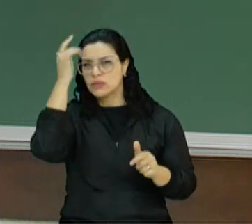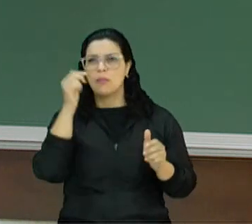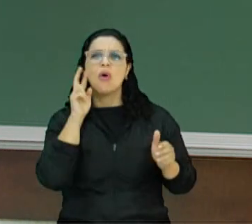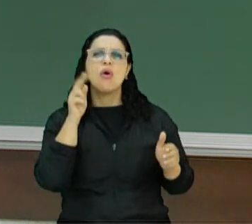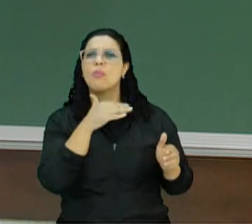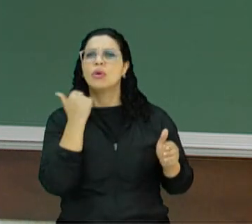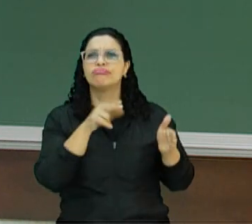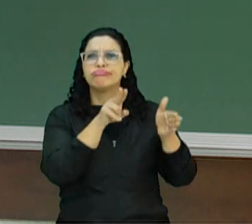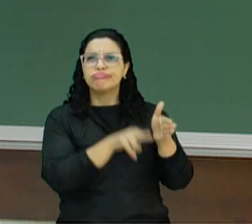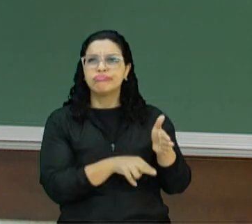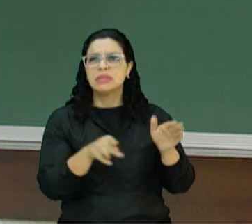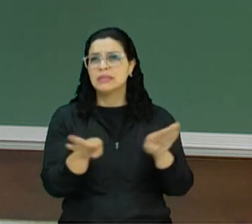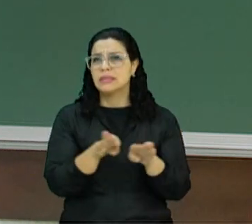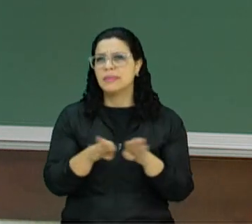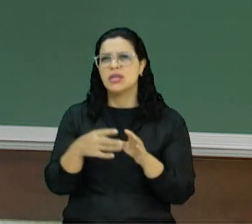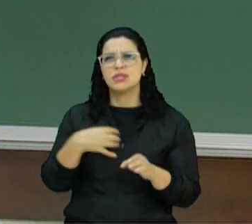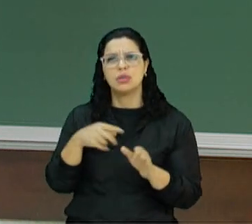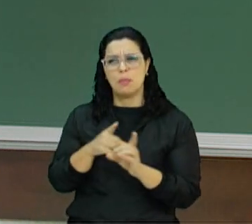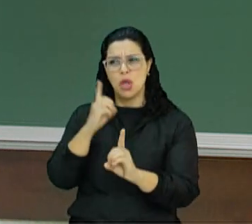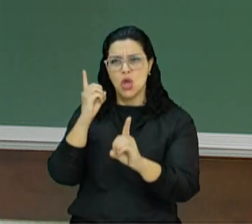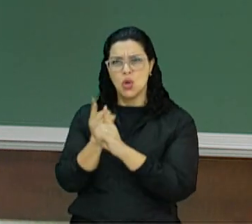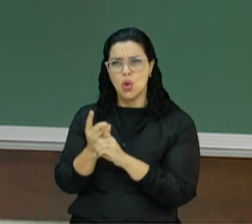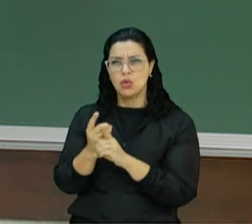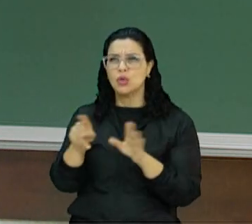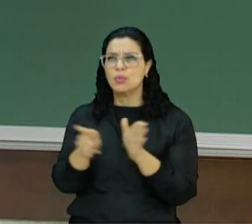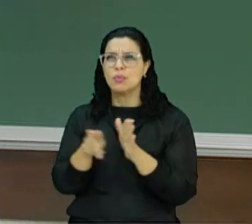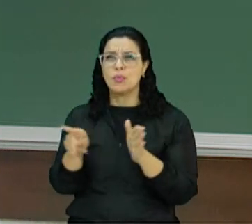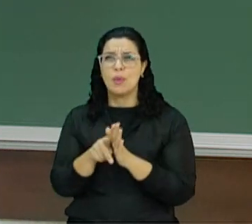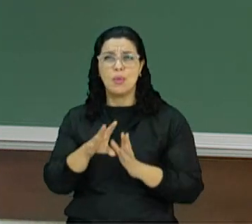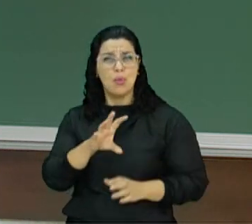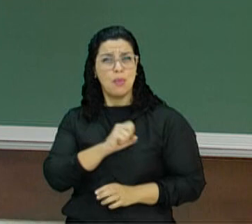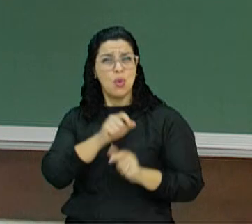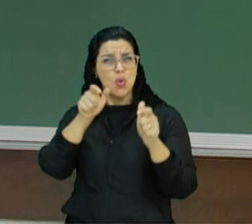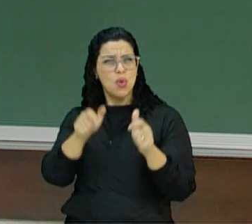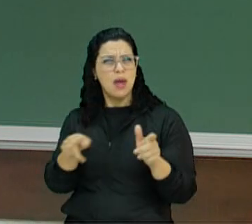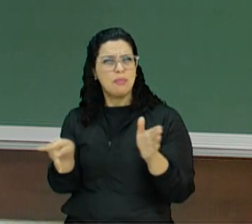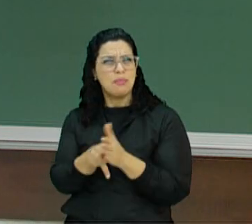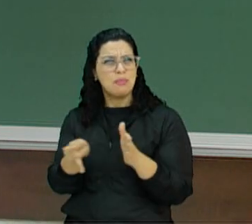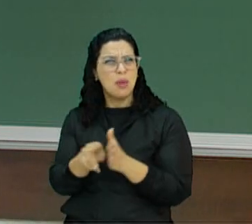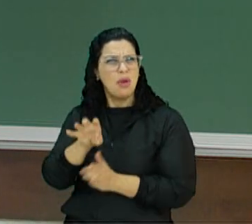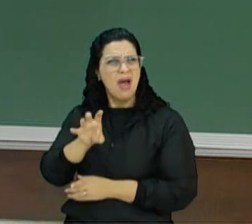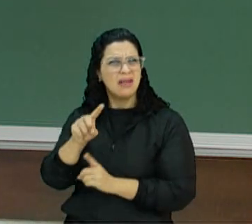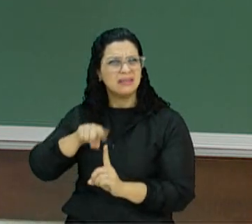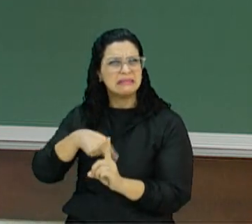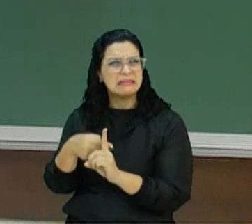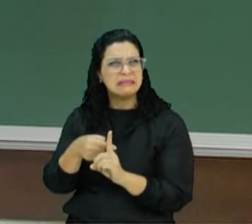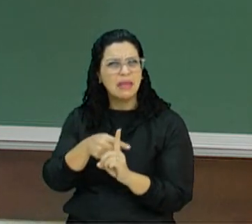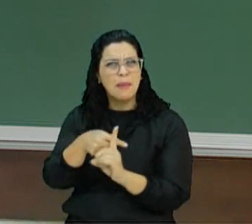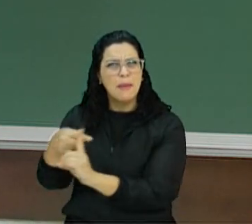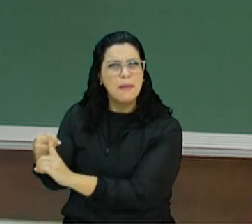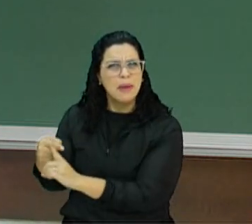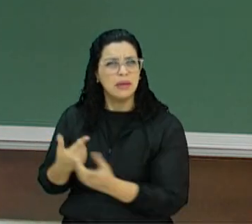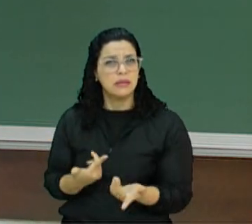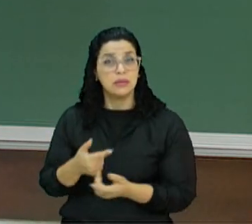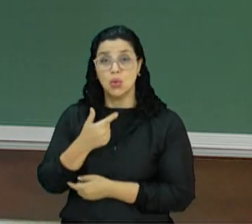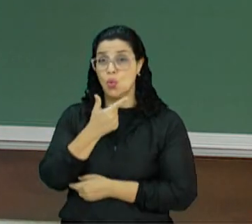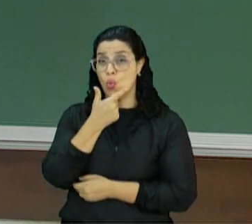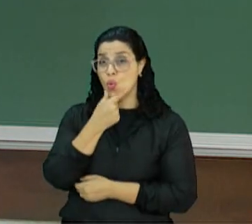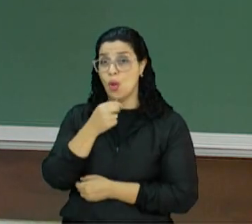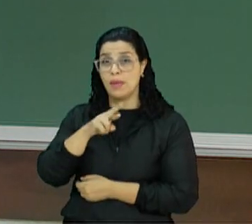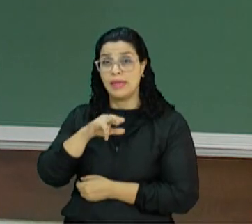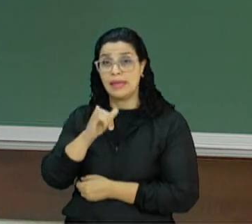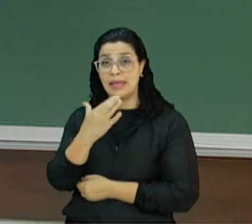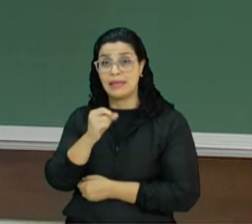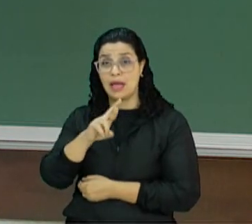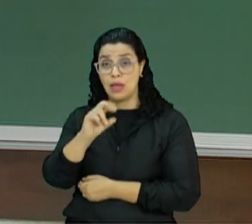pressupostos estão implicados por um encontro amoroso em um lugar desse? Em um lugar como esse? Então, o Ricardo convidou a